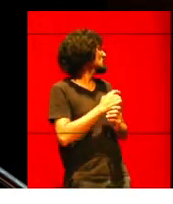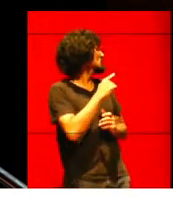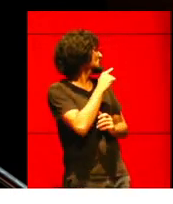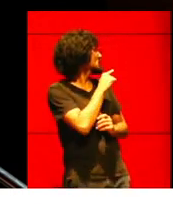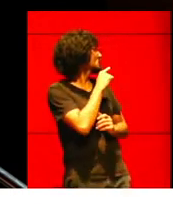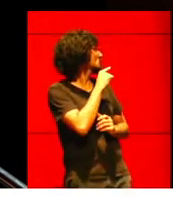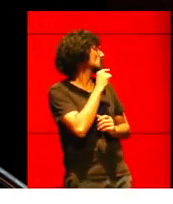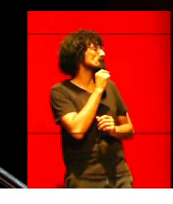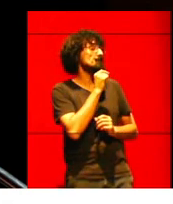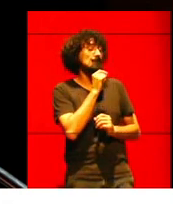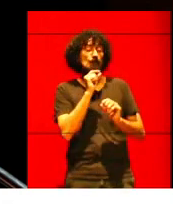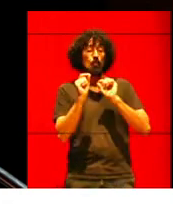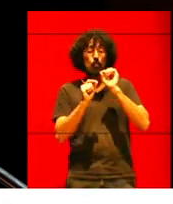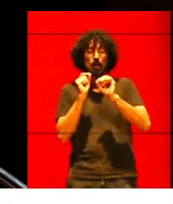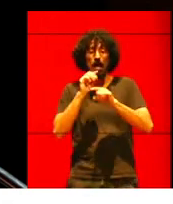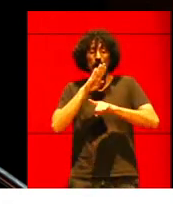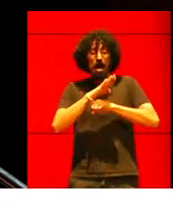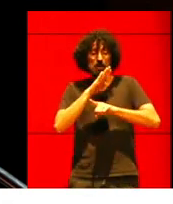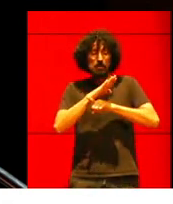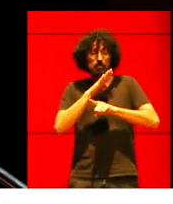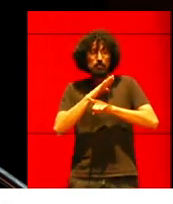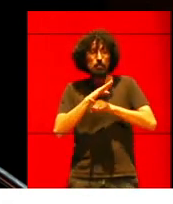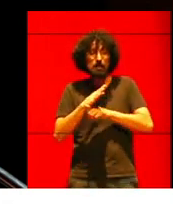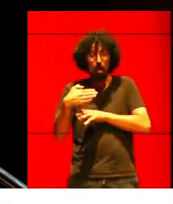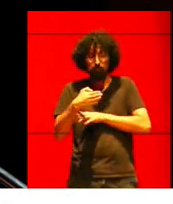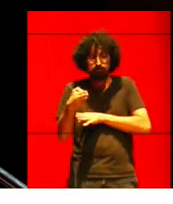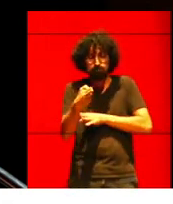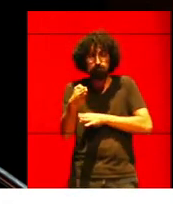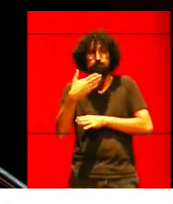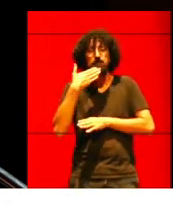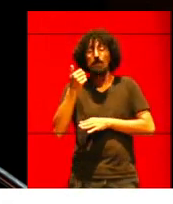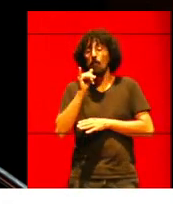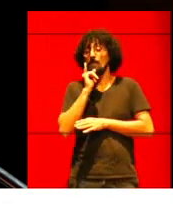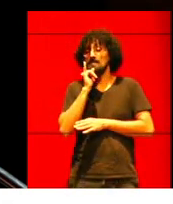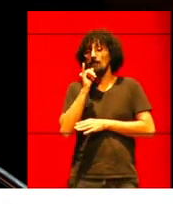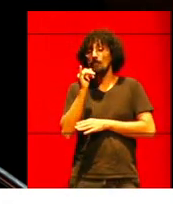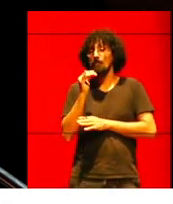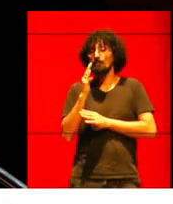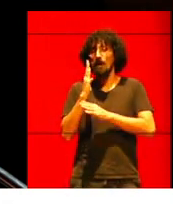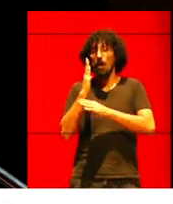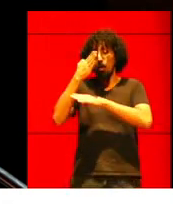E essa camada, ela ajuda na flutuabilidade. Tubarões, são